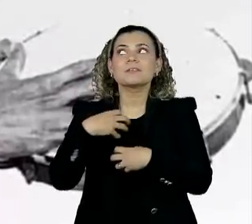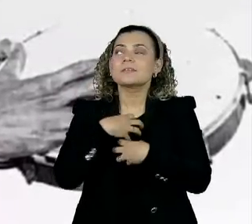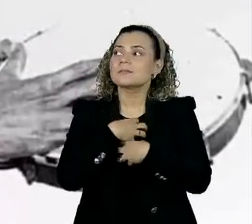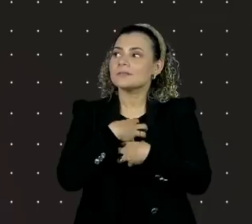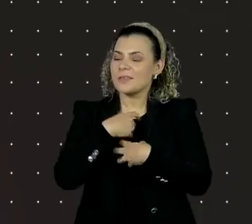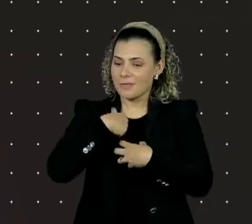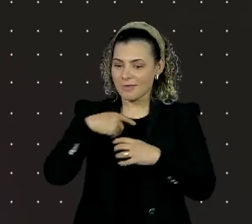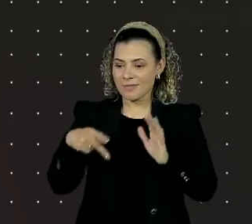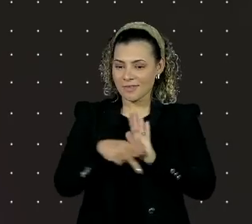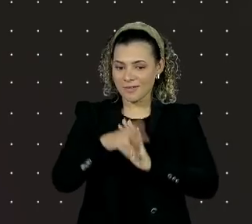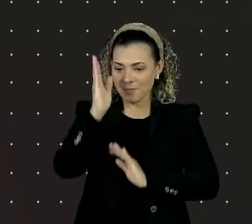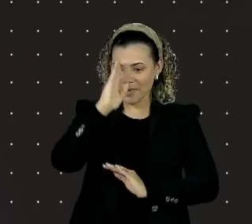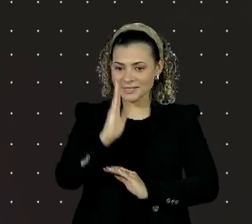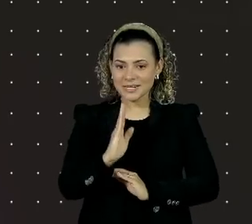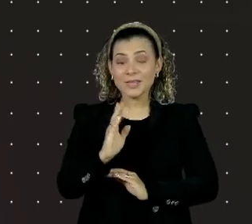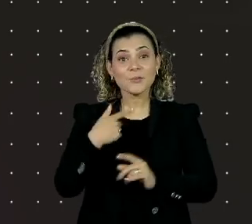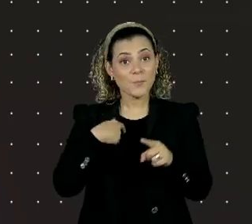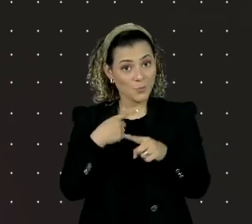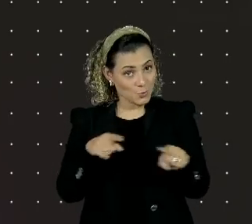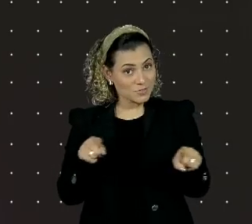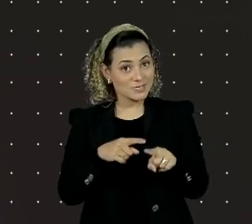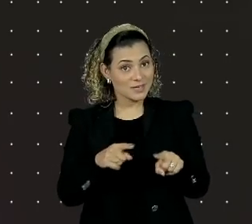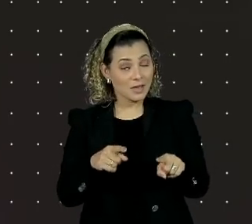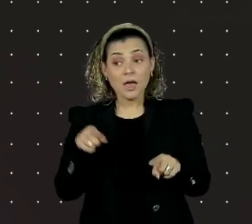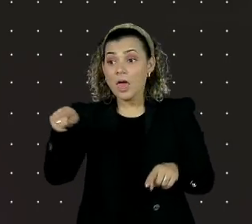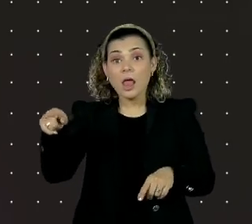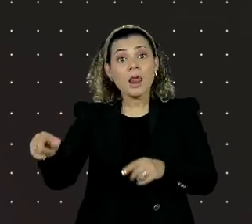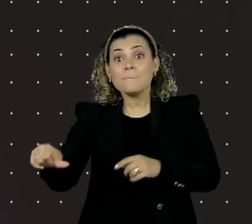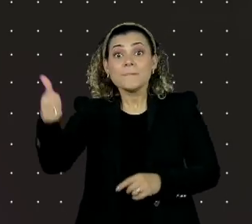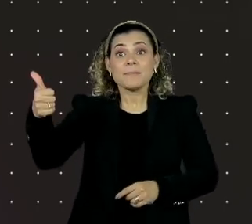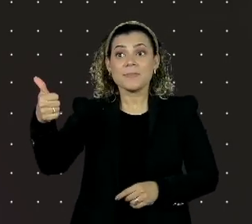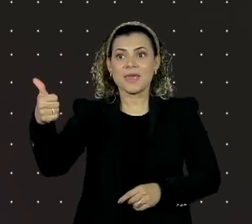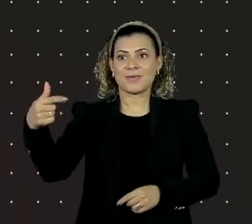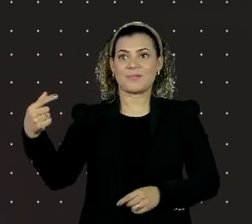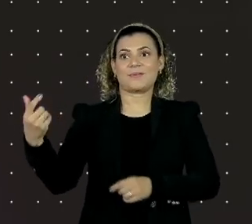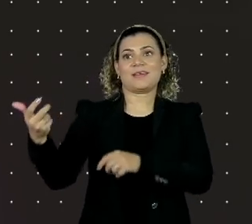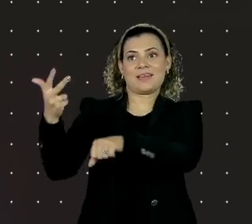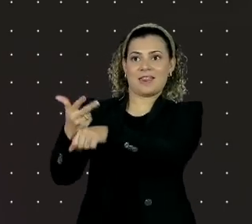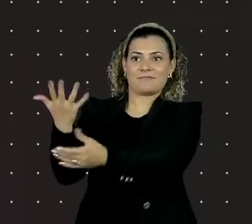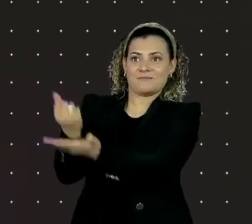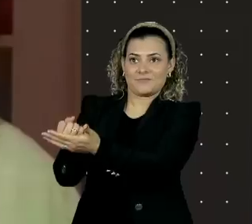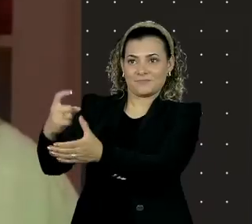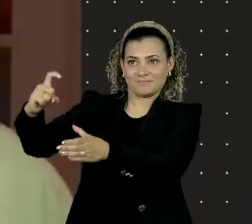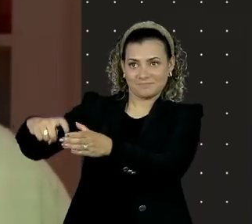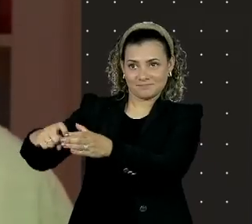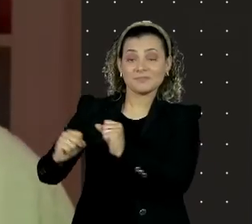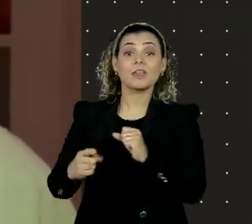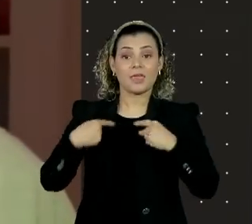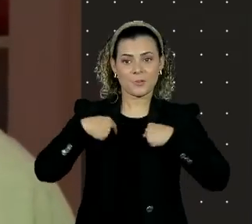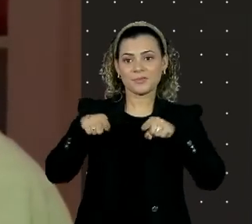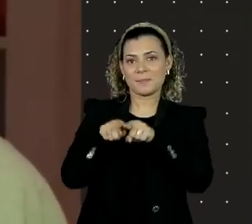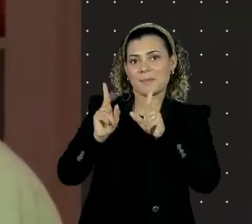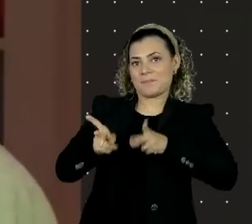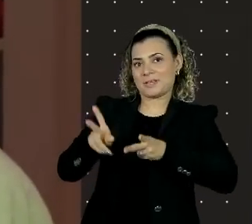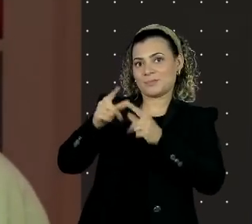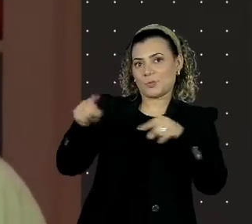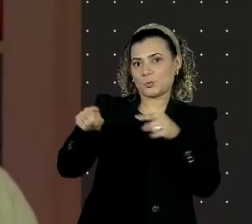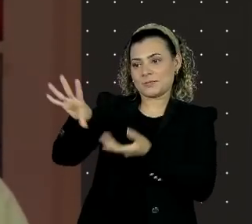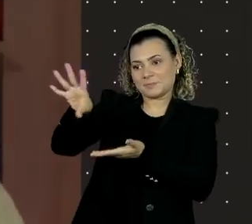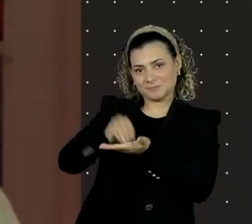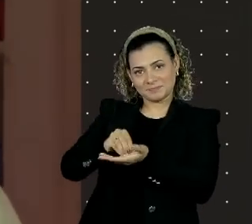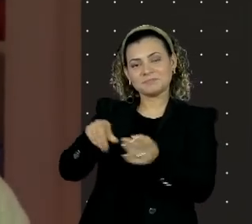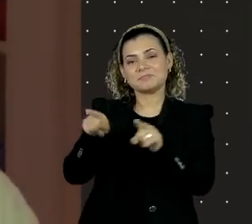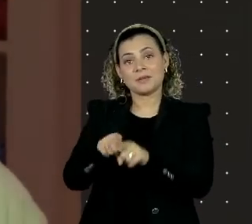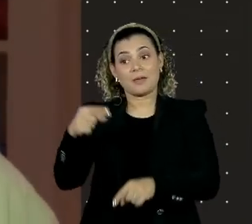Brasileiro, que ela terminou sendo a primeira que gravou. Eu cheguei a gravar a música também, mas ela